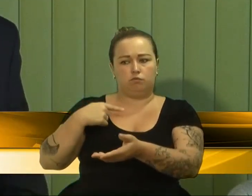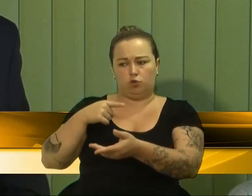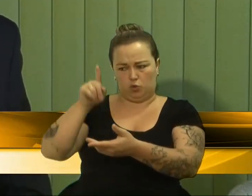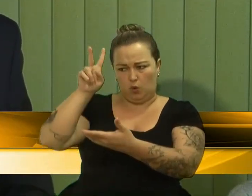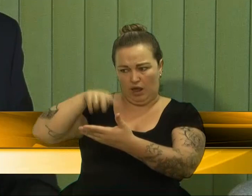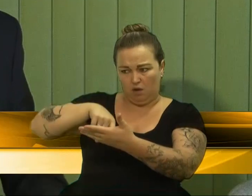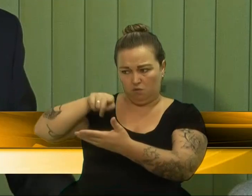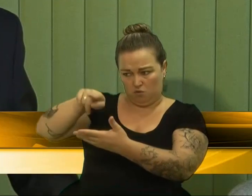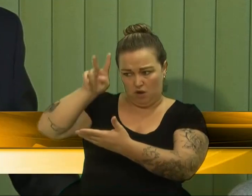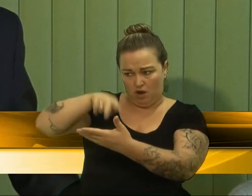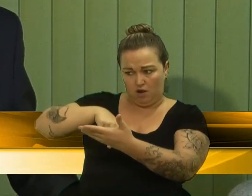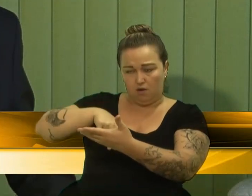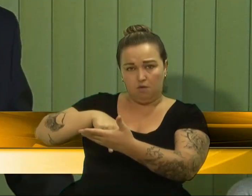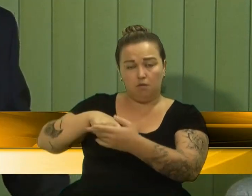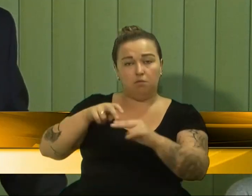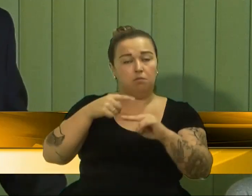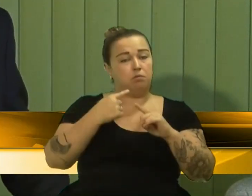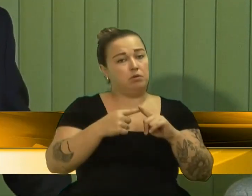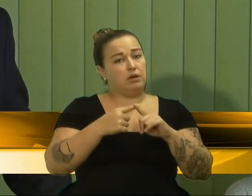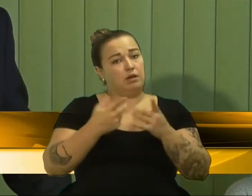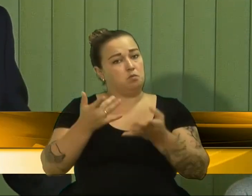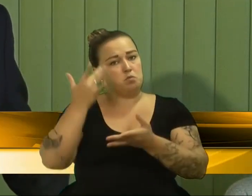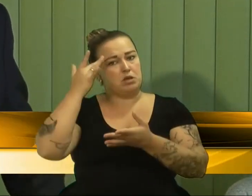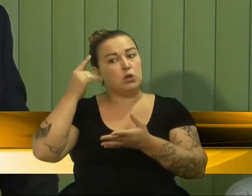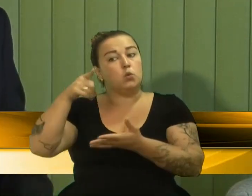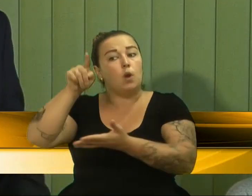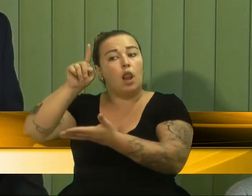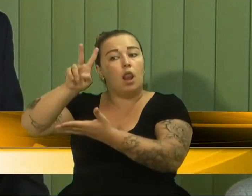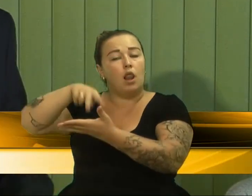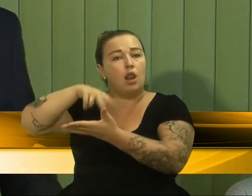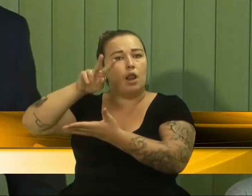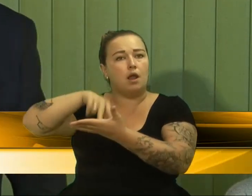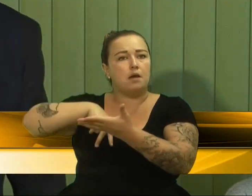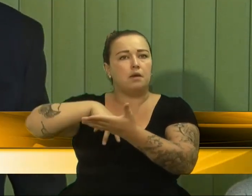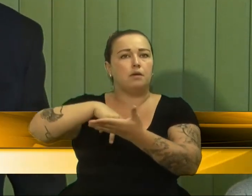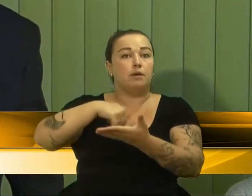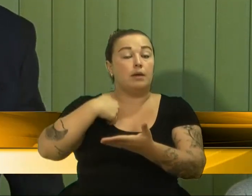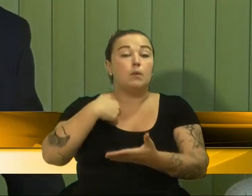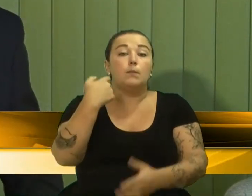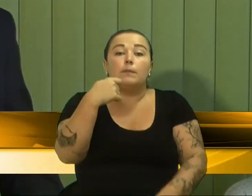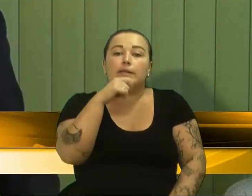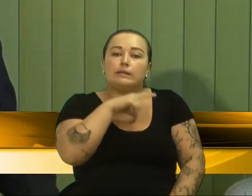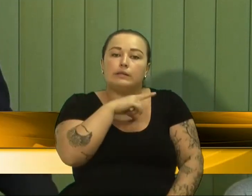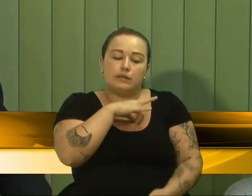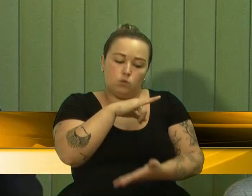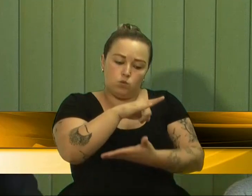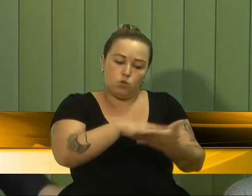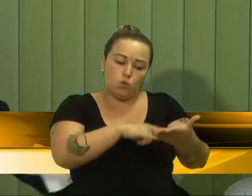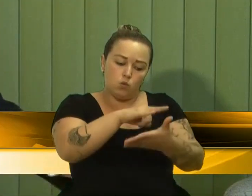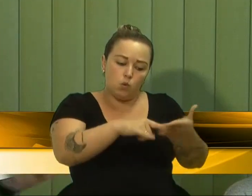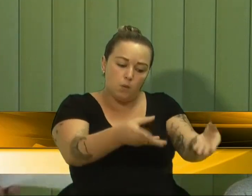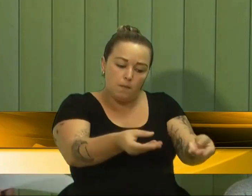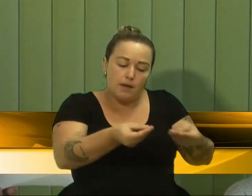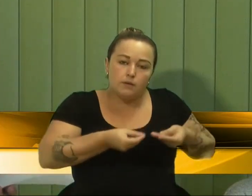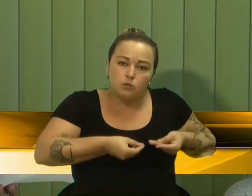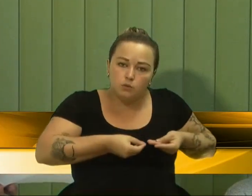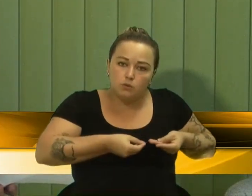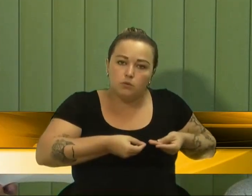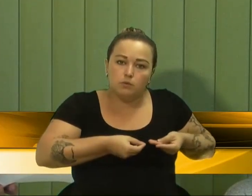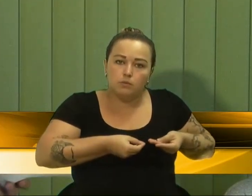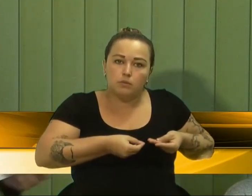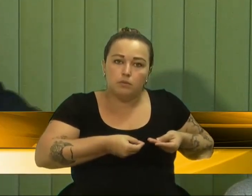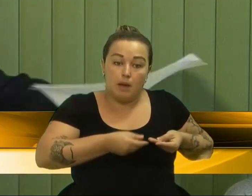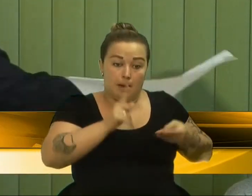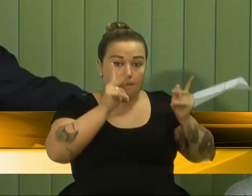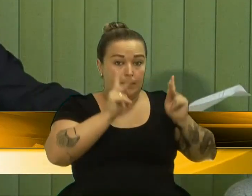de informações, mas é a respeito de coordenadores, de FGs, eu preciso ter esses dados na mão, quero ter esses dados na mão para dizer para quem me denunciou algo,